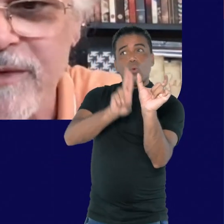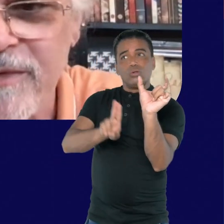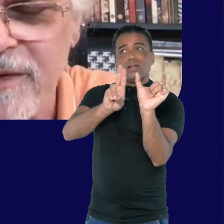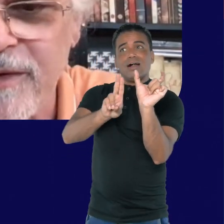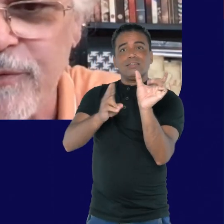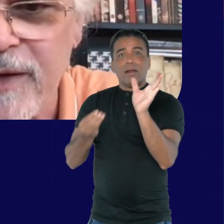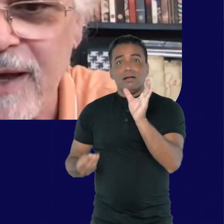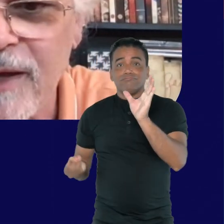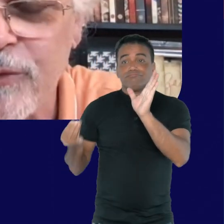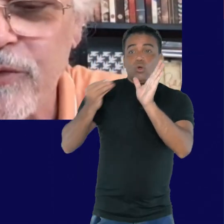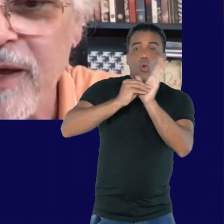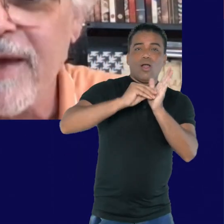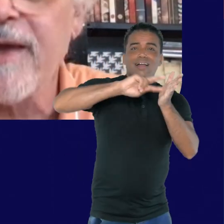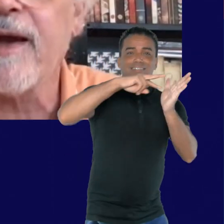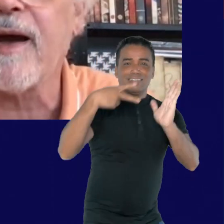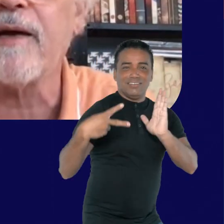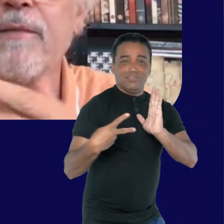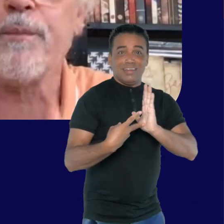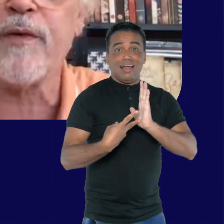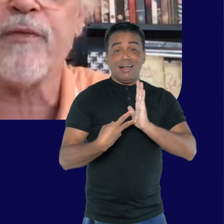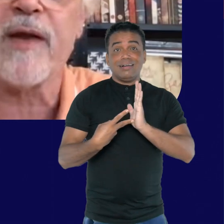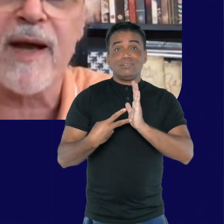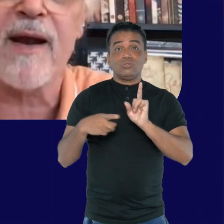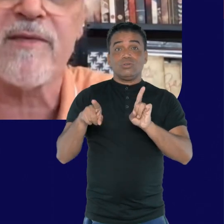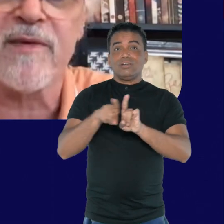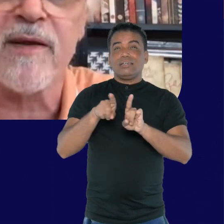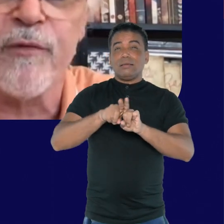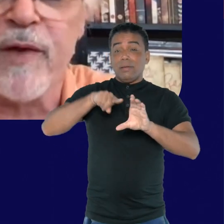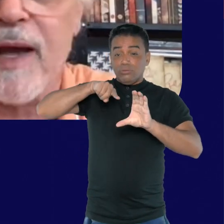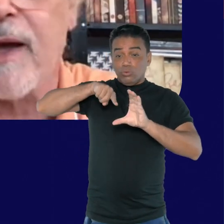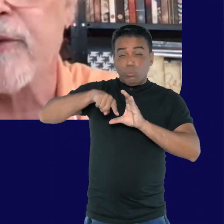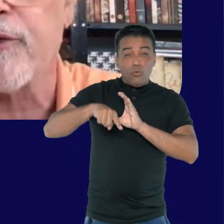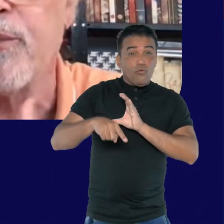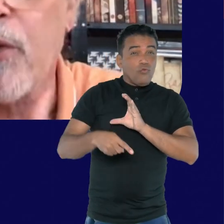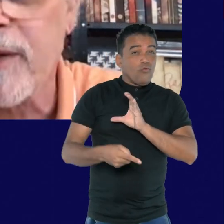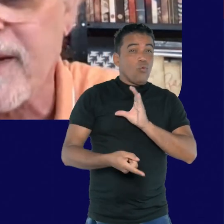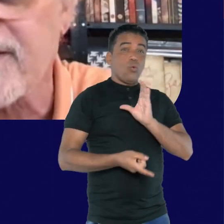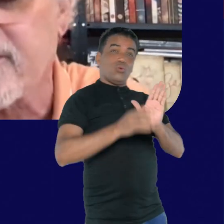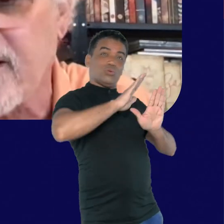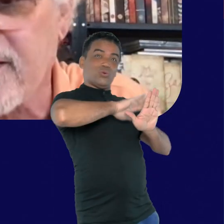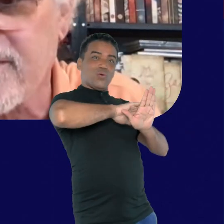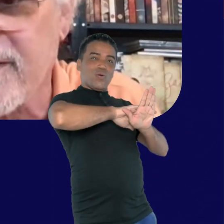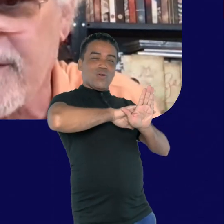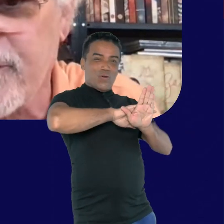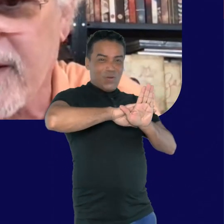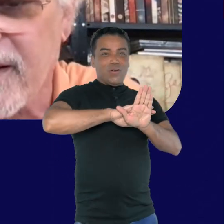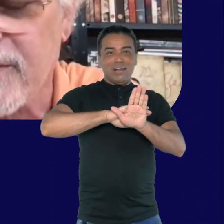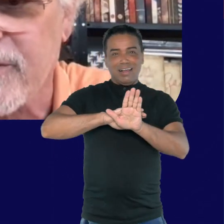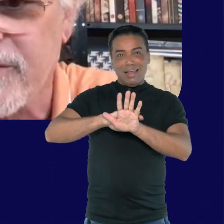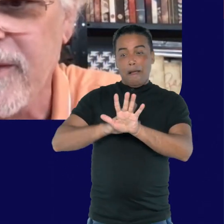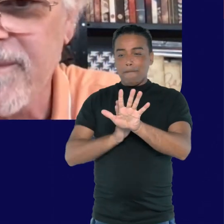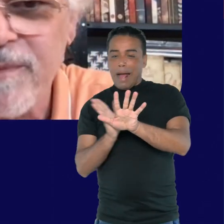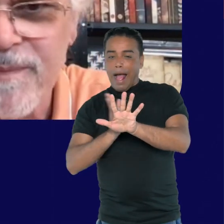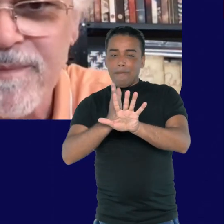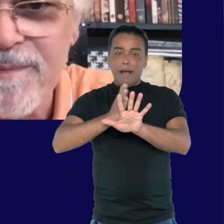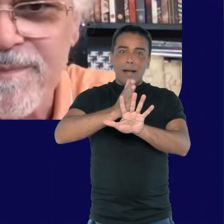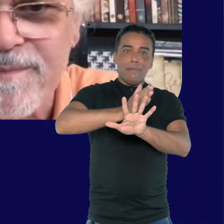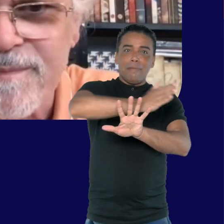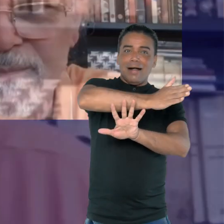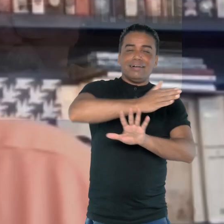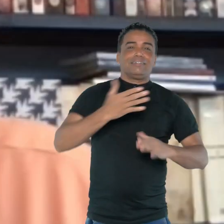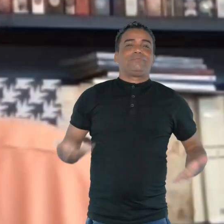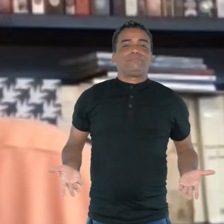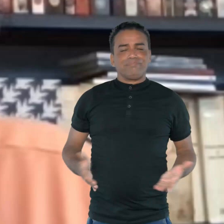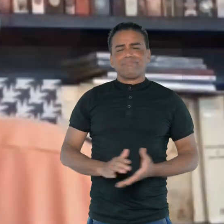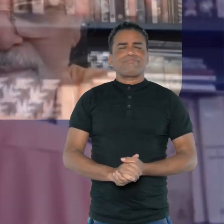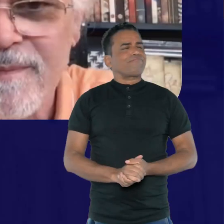para construir significados e amplificar significados, modalizar significados.